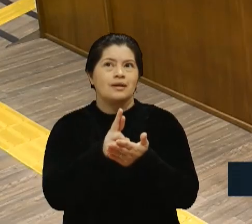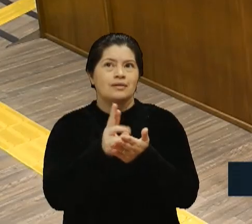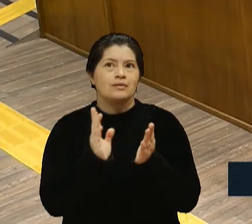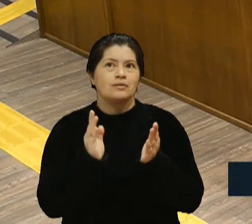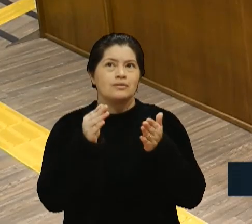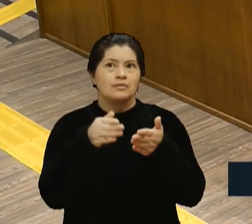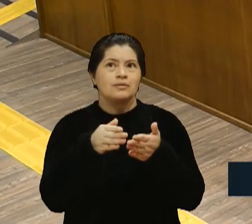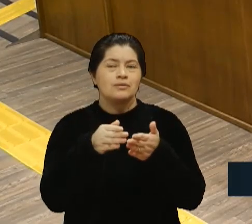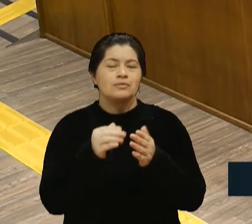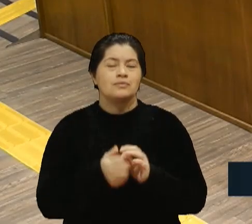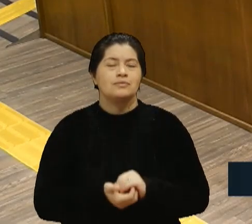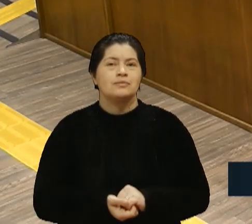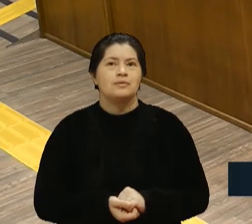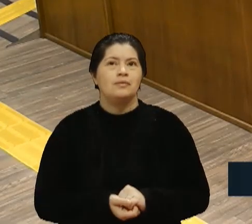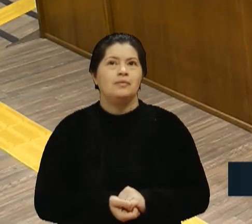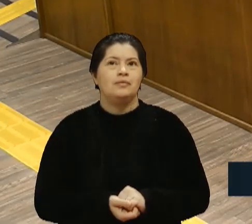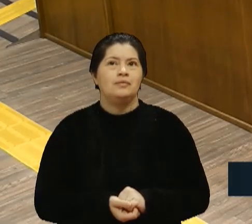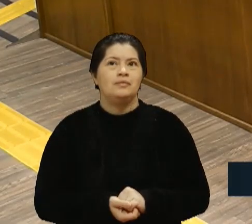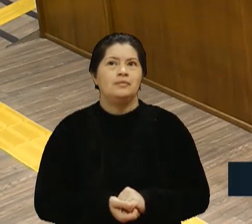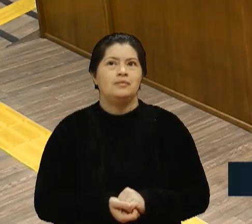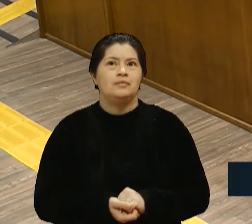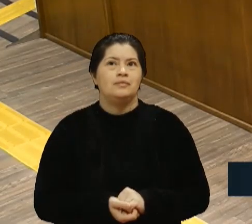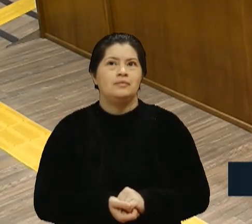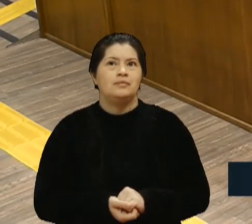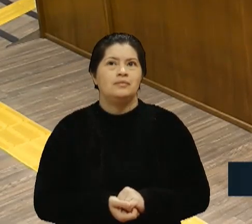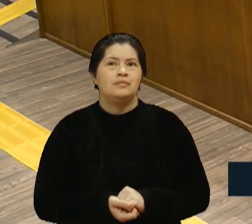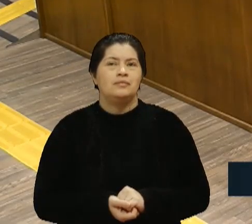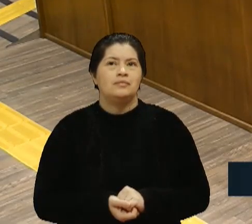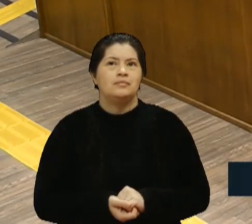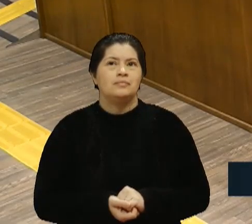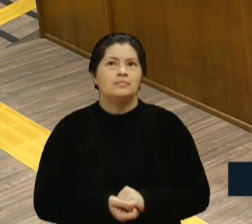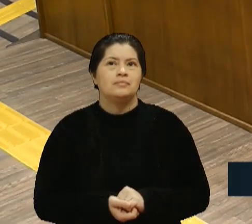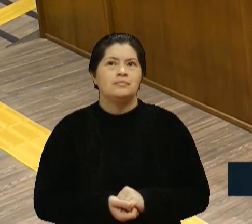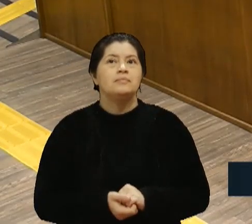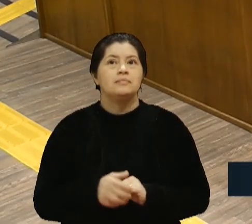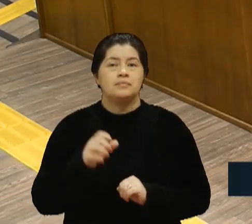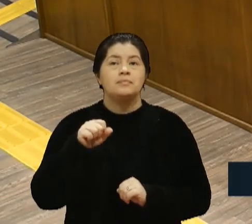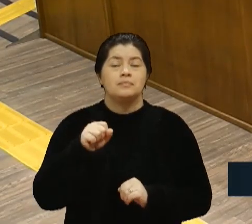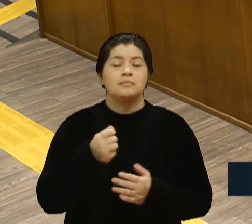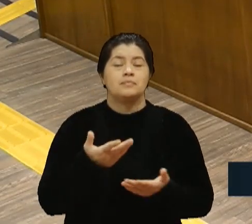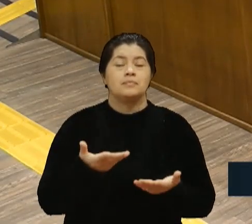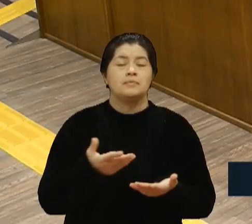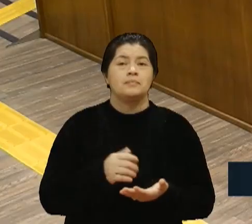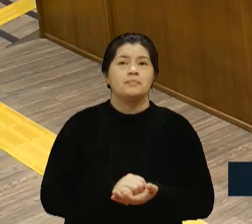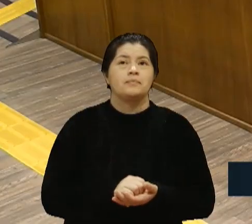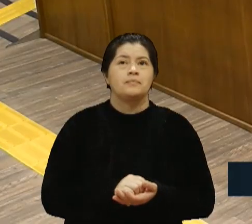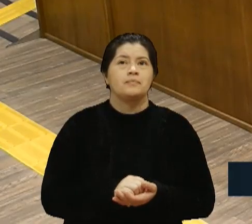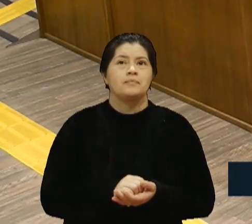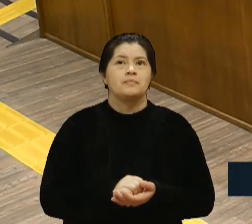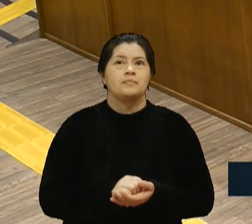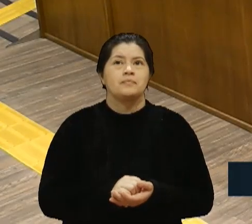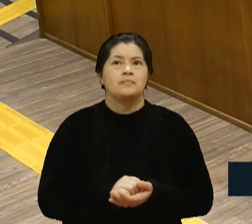da maior celeridade a sessão. Pois não. Aceita. Sim, fazer em bloco.